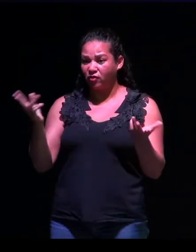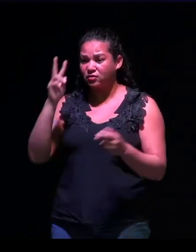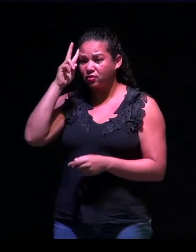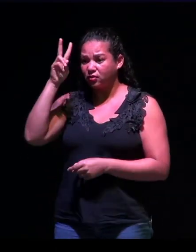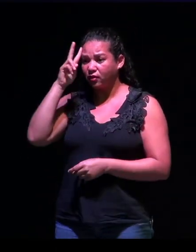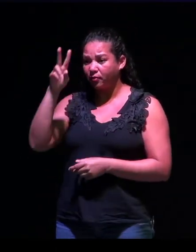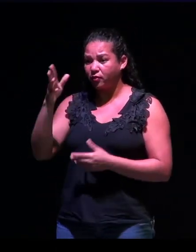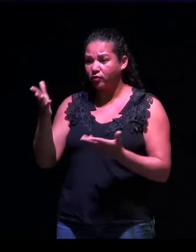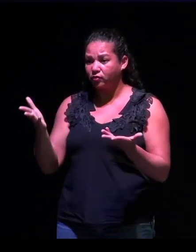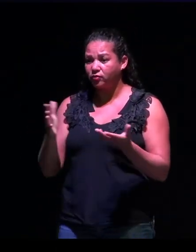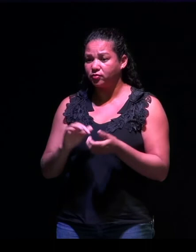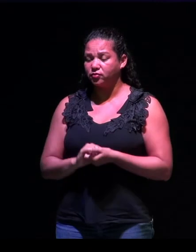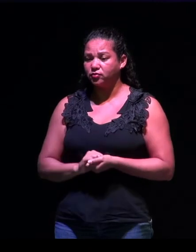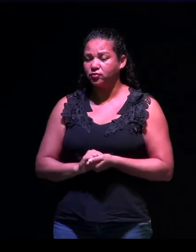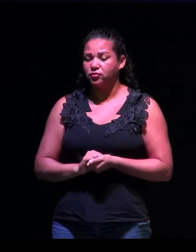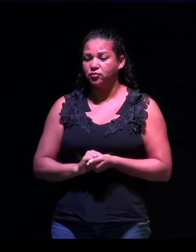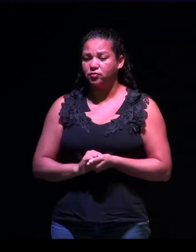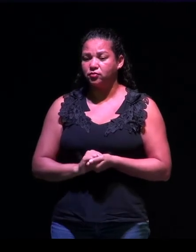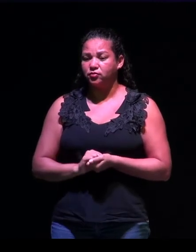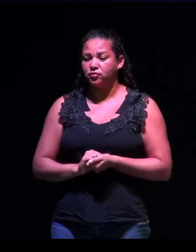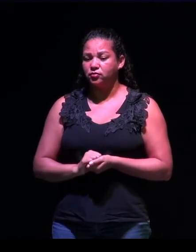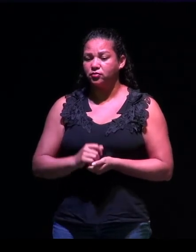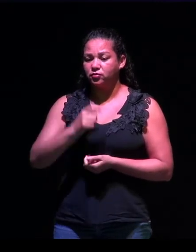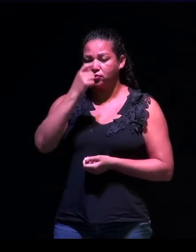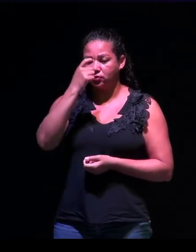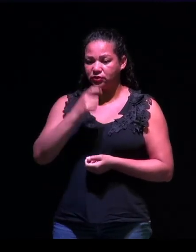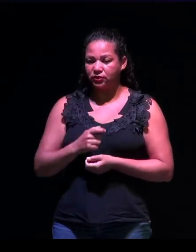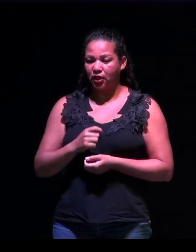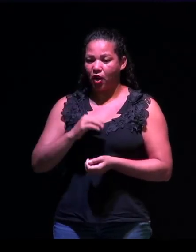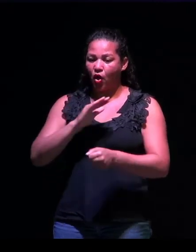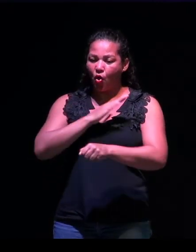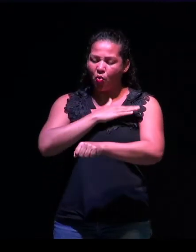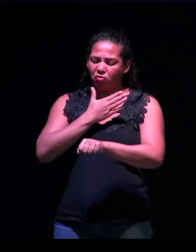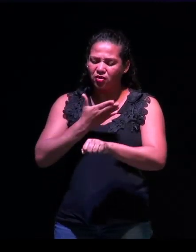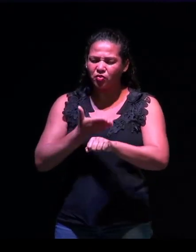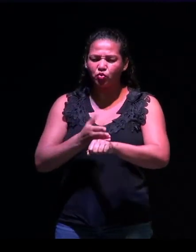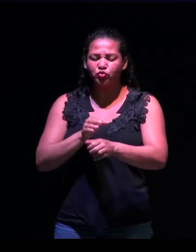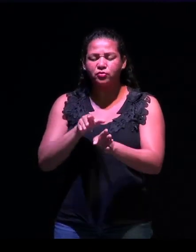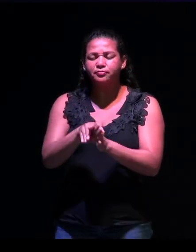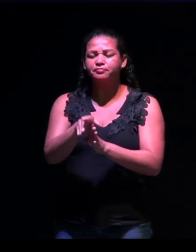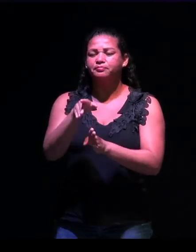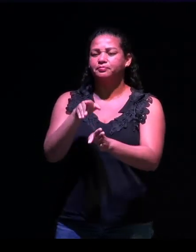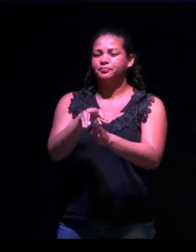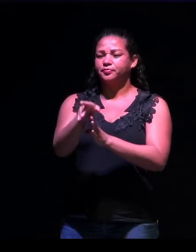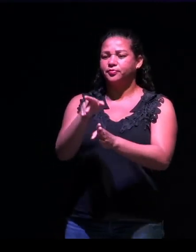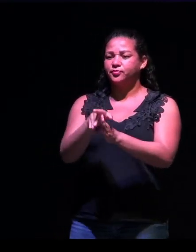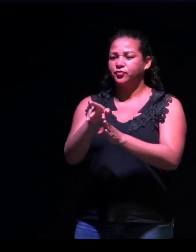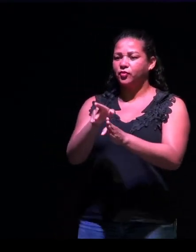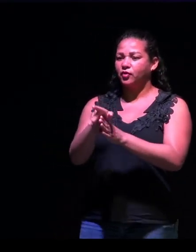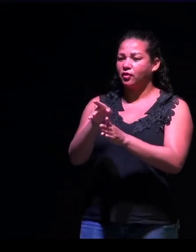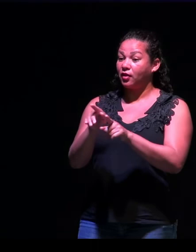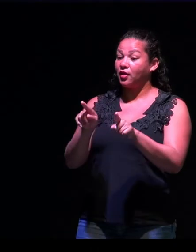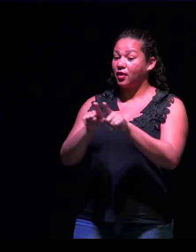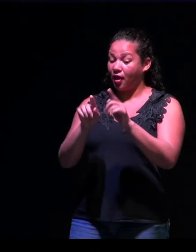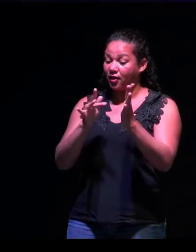lembram que eu costumava lhes dizer estas coisas quando ainda estava convosco?